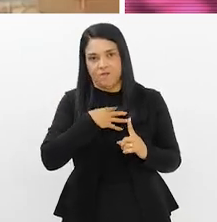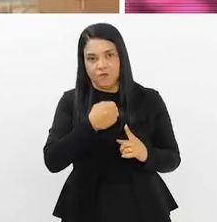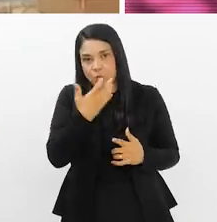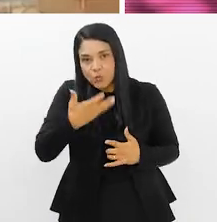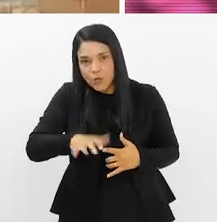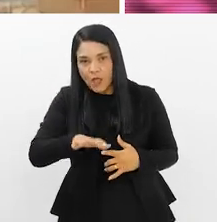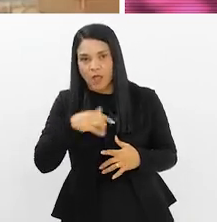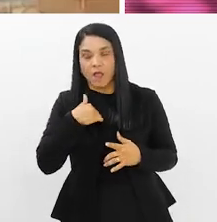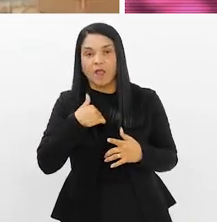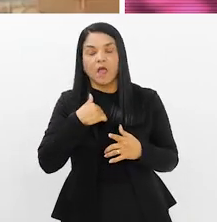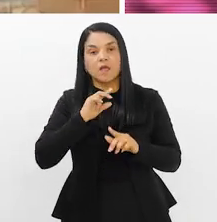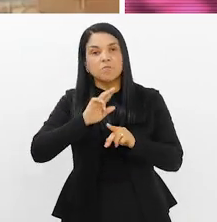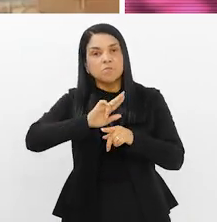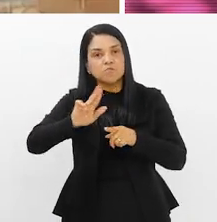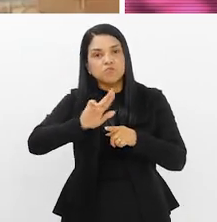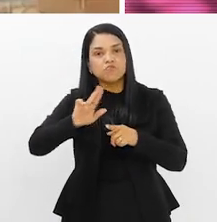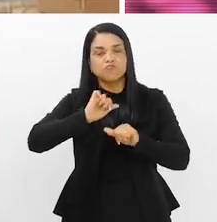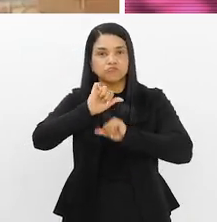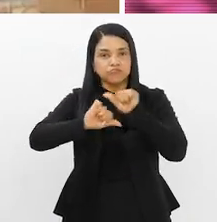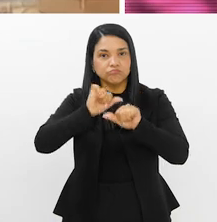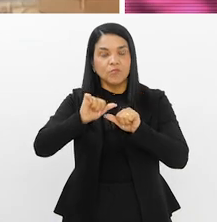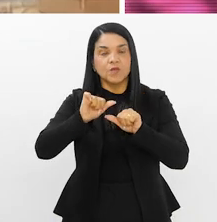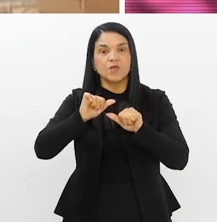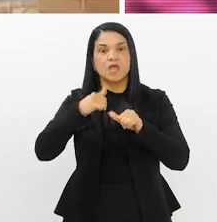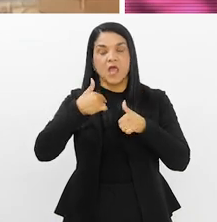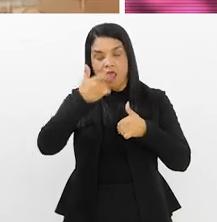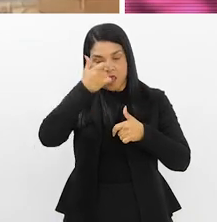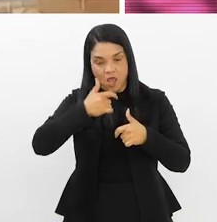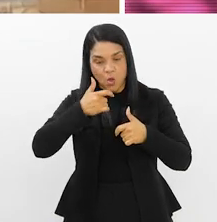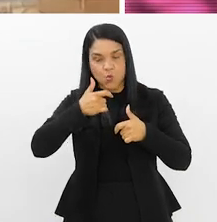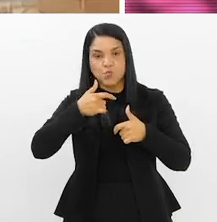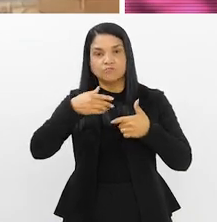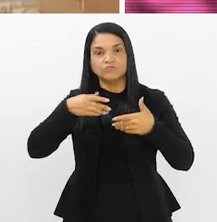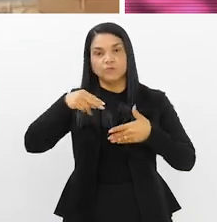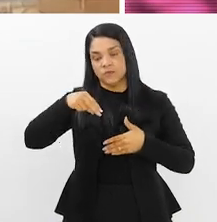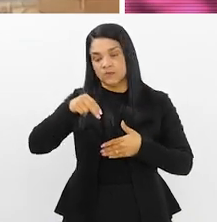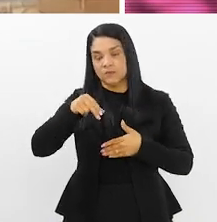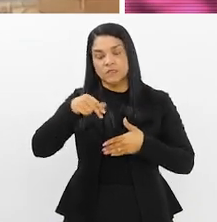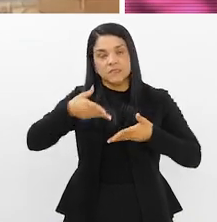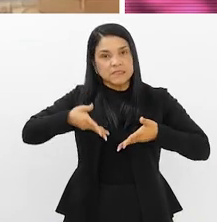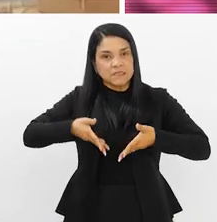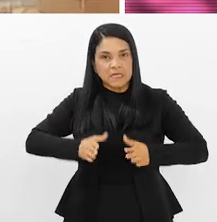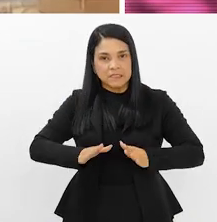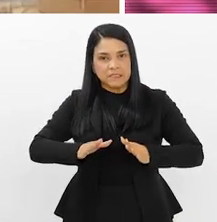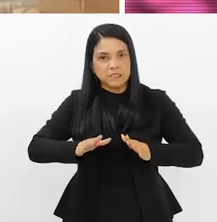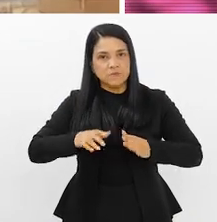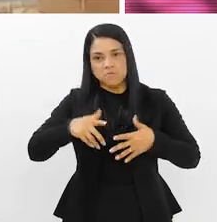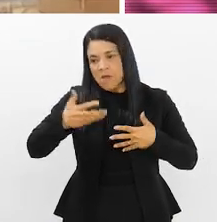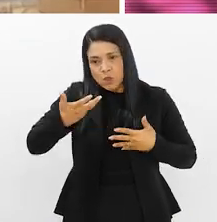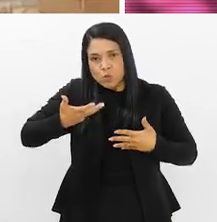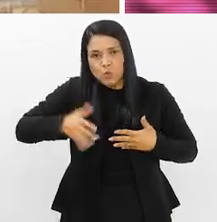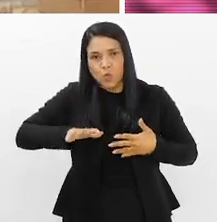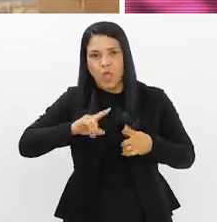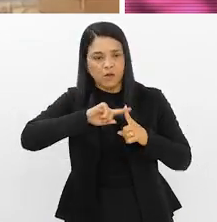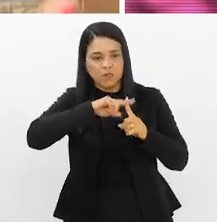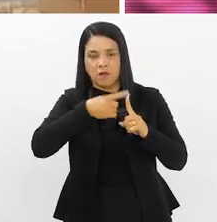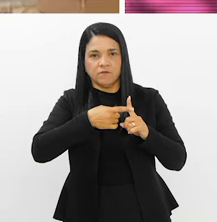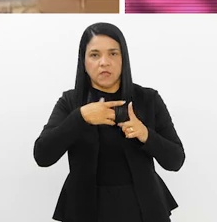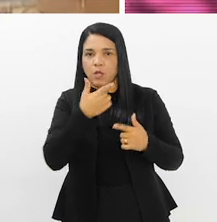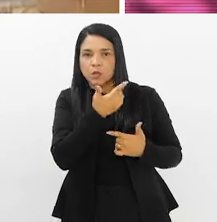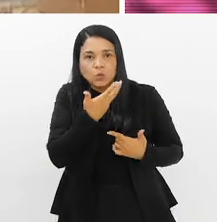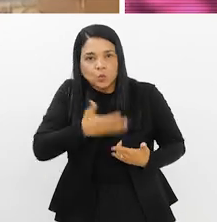então, depois ele mudou de nome, foi para Não Nasci Para Ser Mãe, porque eu notava em muitos comentários das mulheres nos